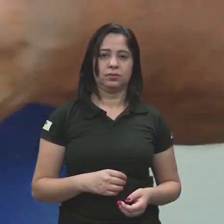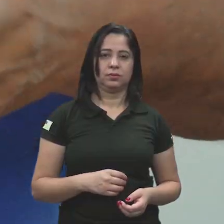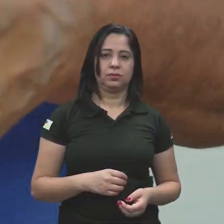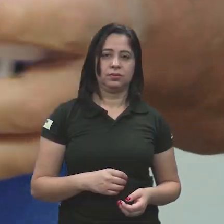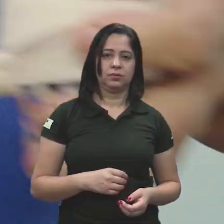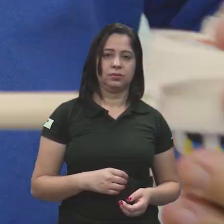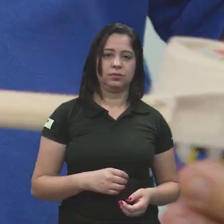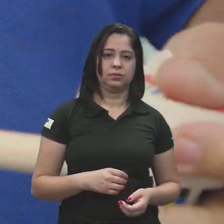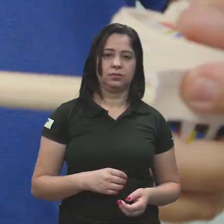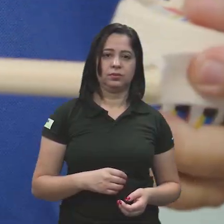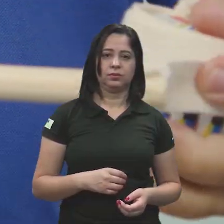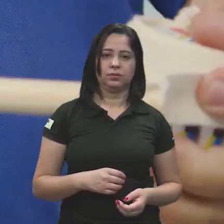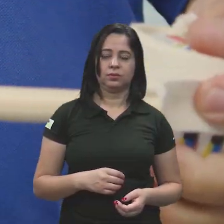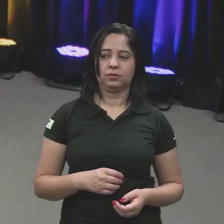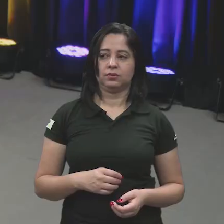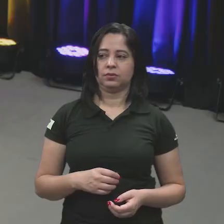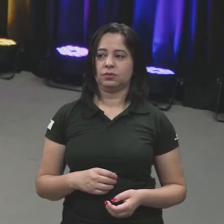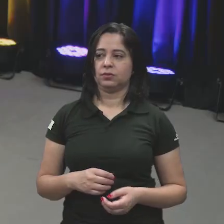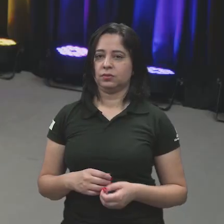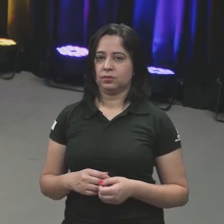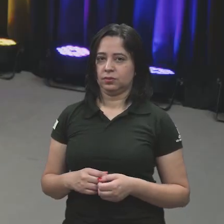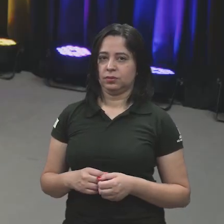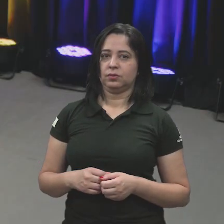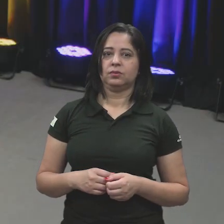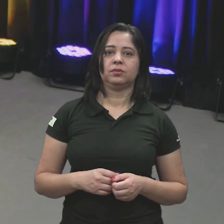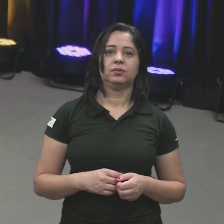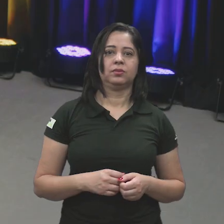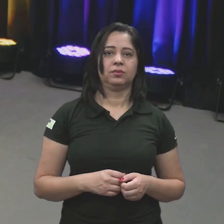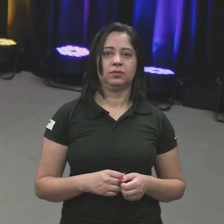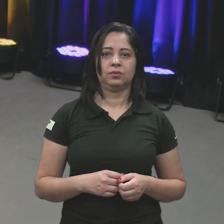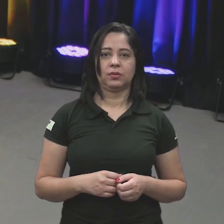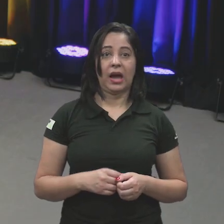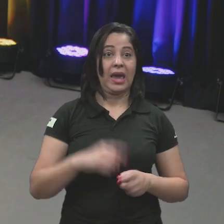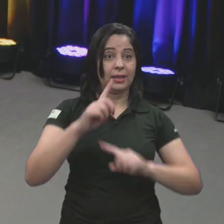Aí, quando eu puxar, ele vai dar rotação nele.